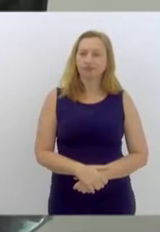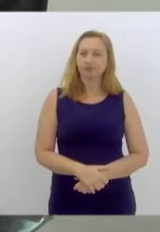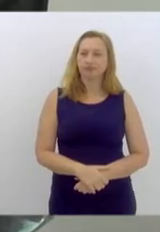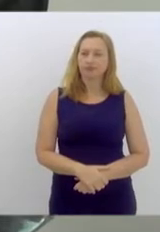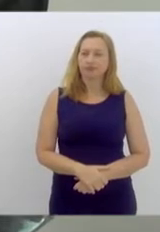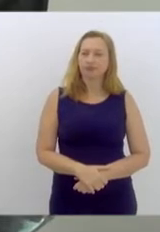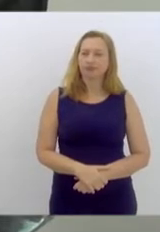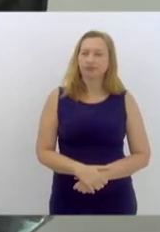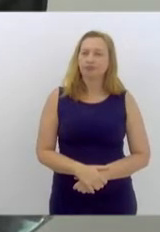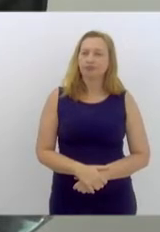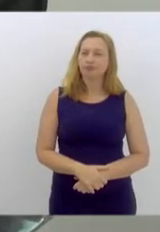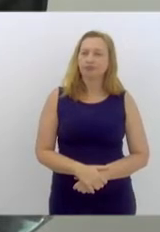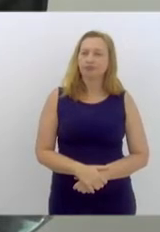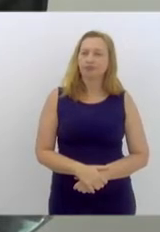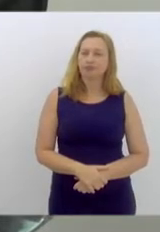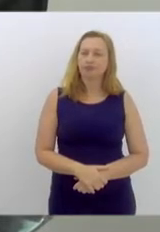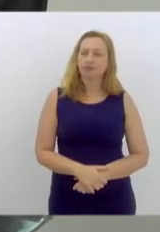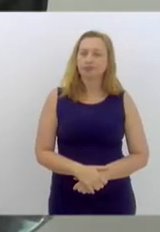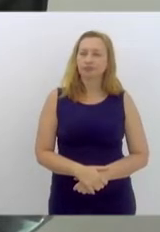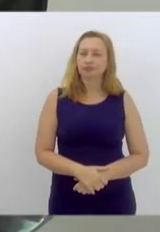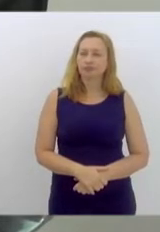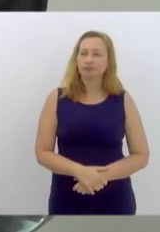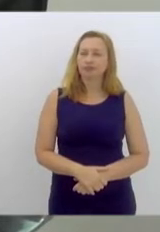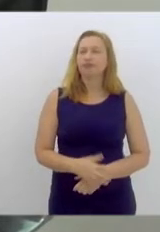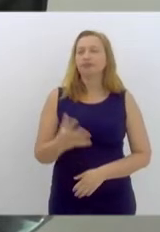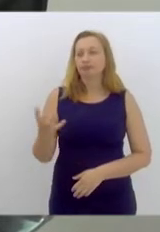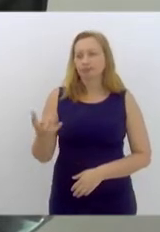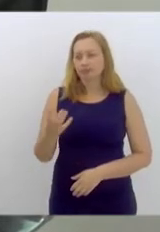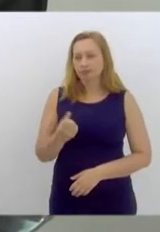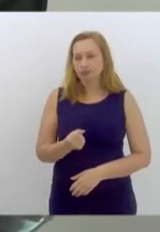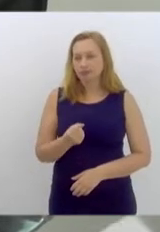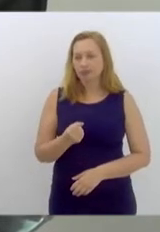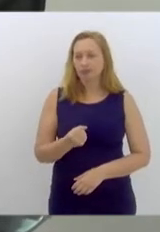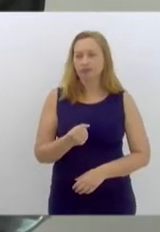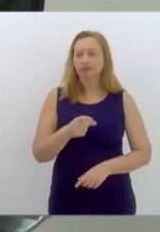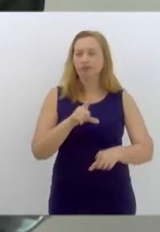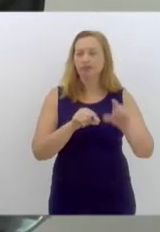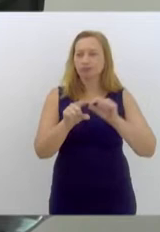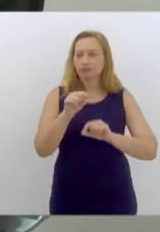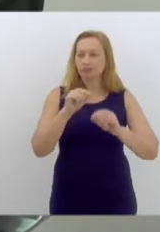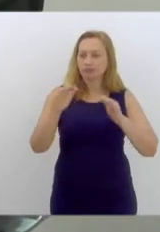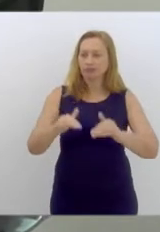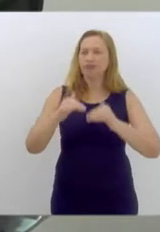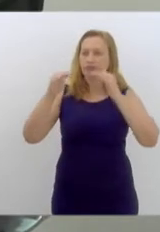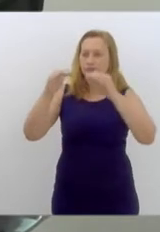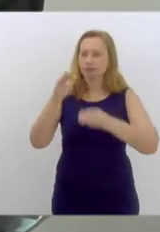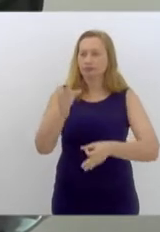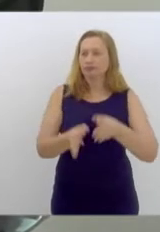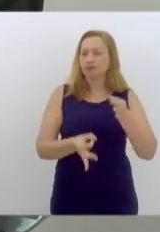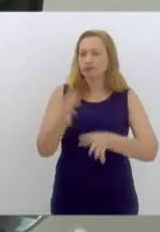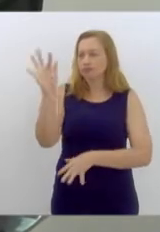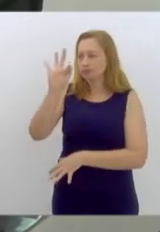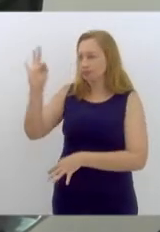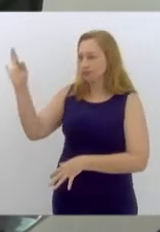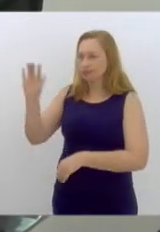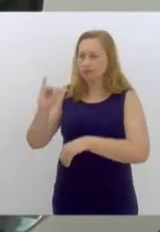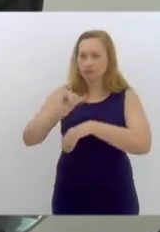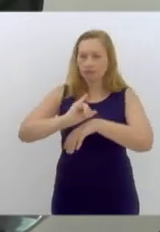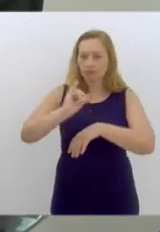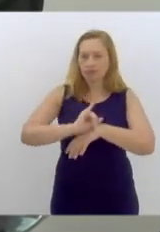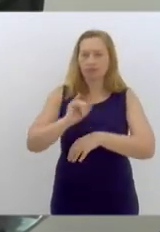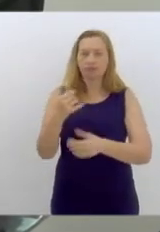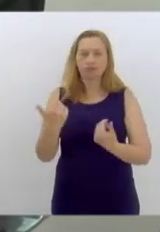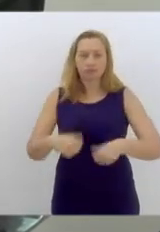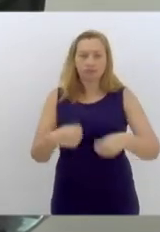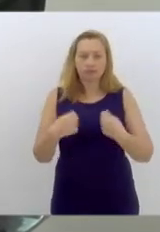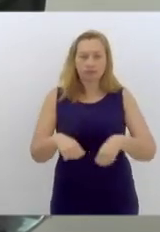receberam a decisão do Supremo Tribunal Federal sobre o município da capital, da necessidade dele